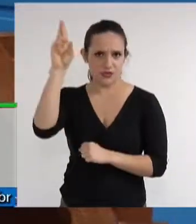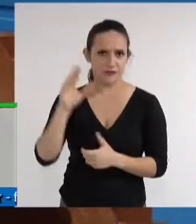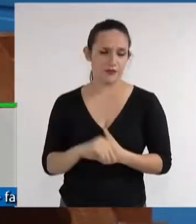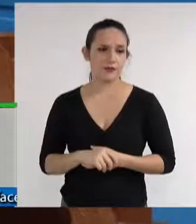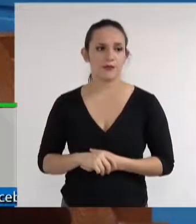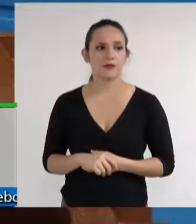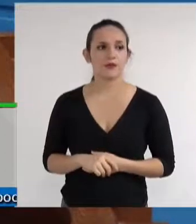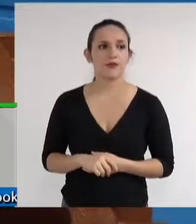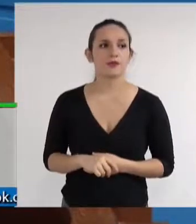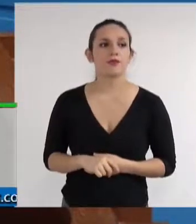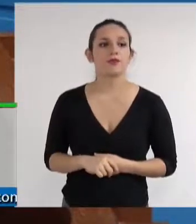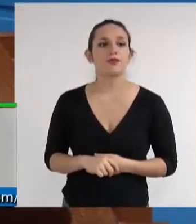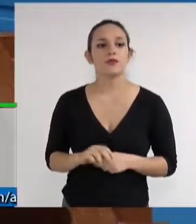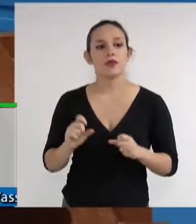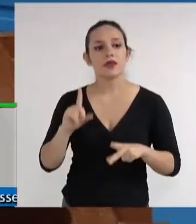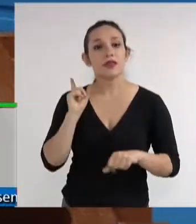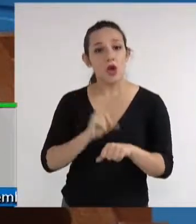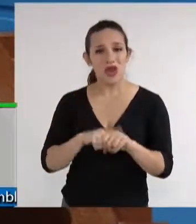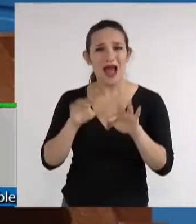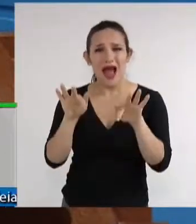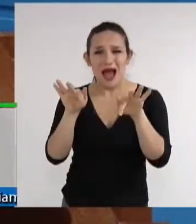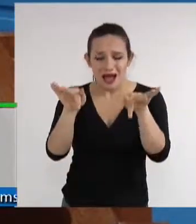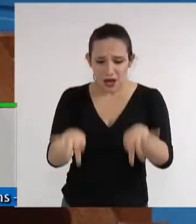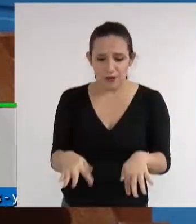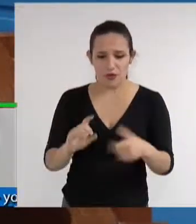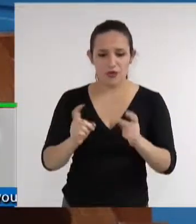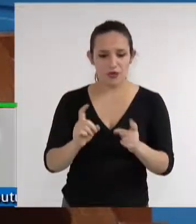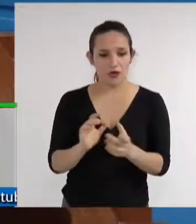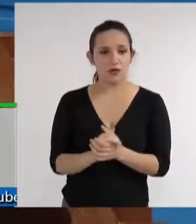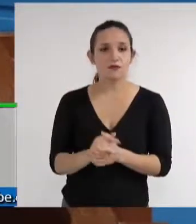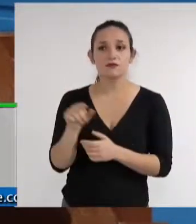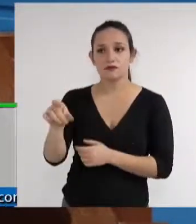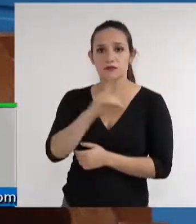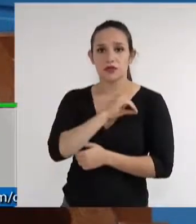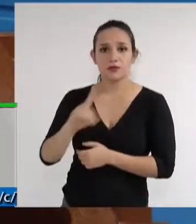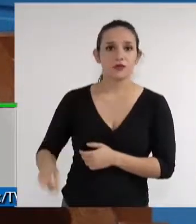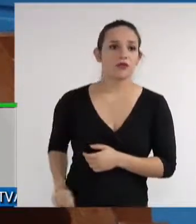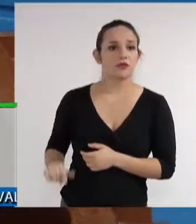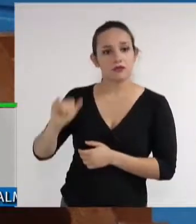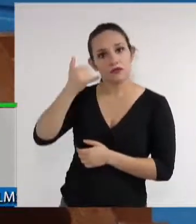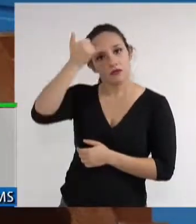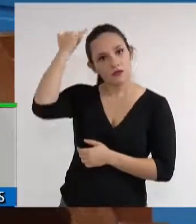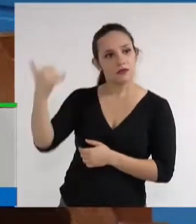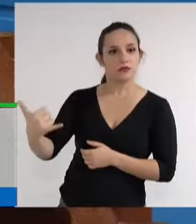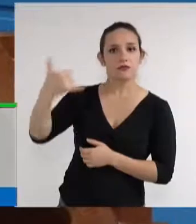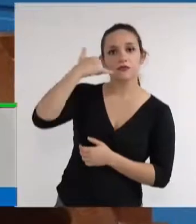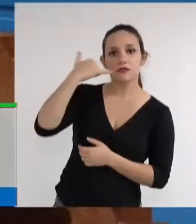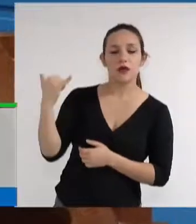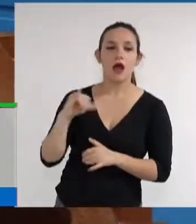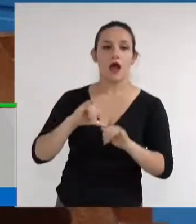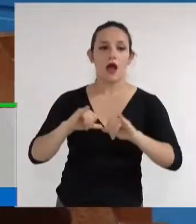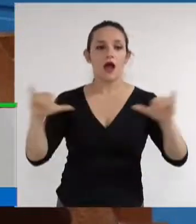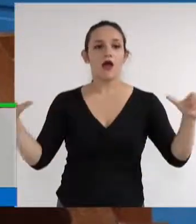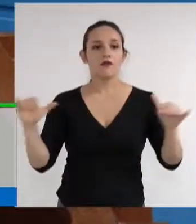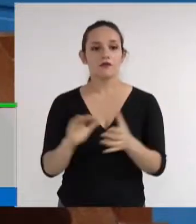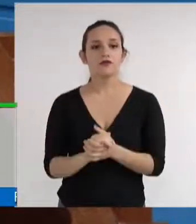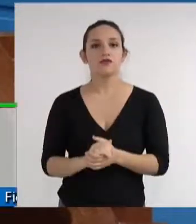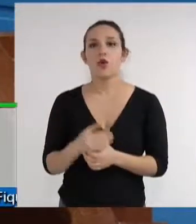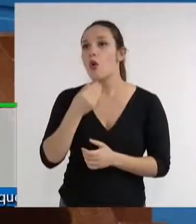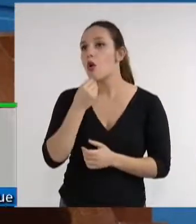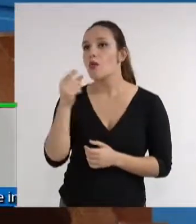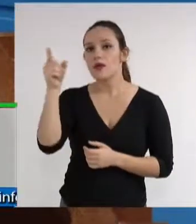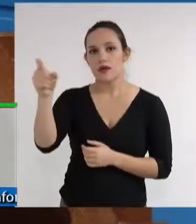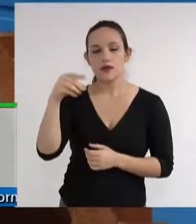reunião, em função de uma ligação feita pelo deputado Júnior Mock, nós recebemos, então, a confirmação por parte do ministro